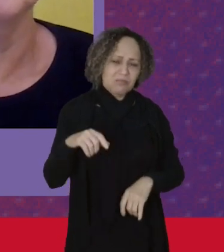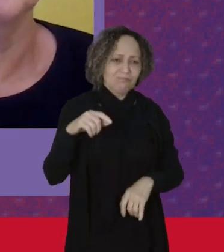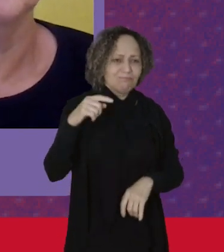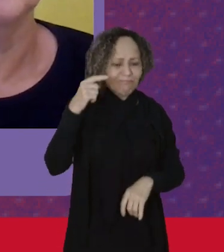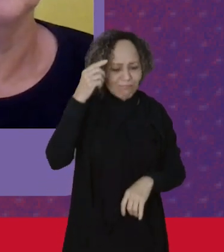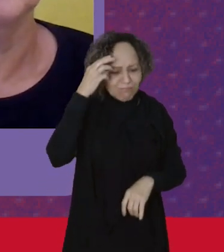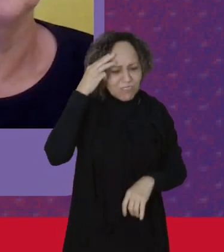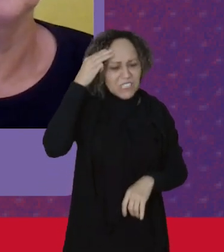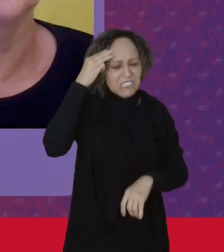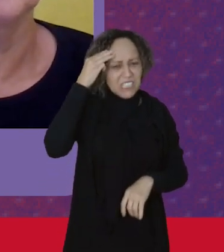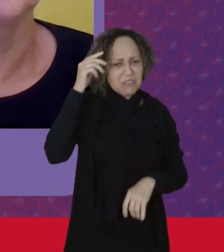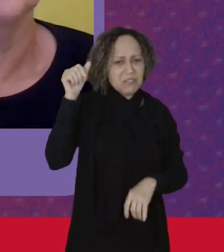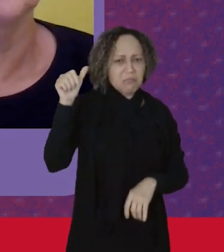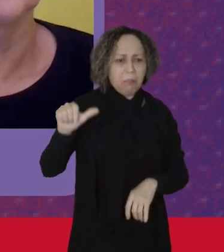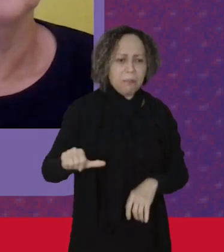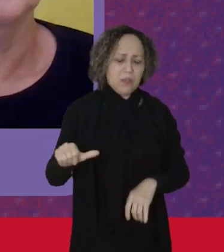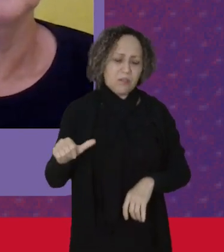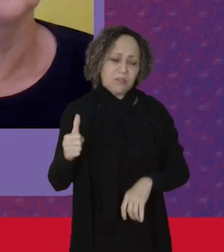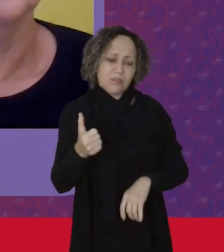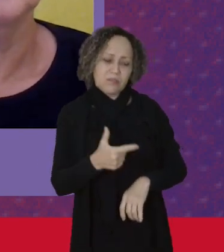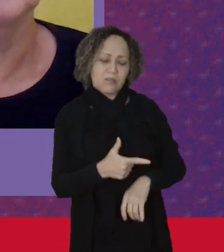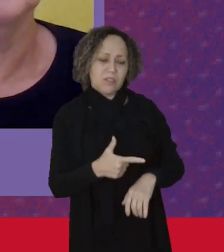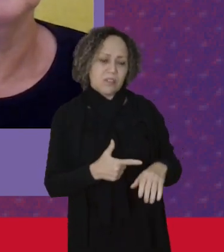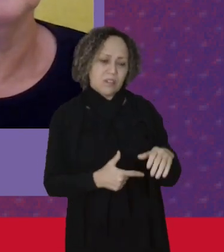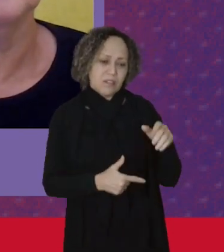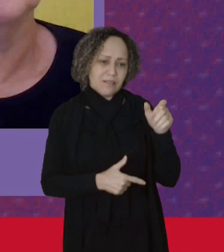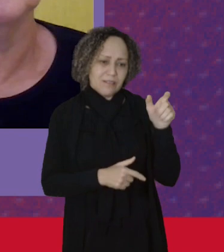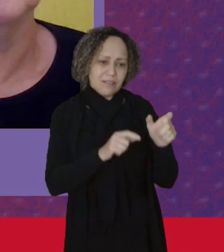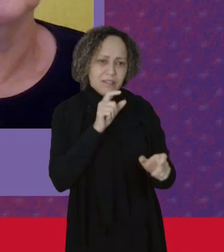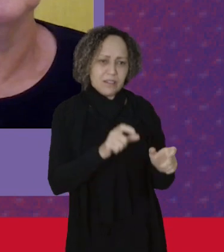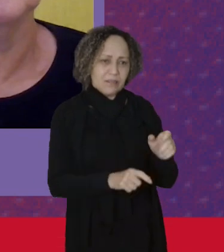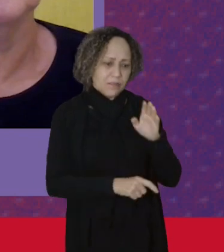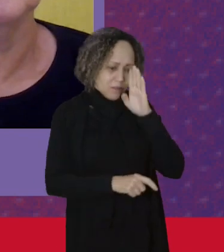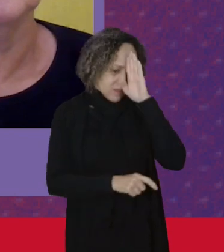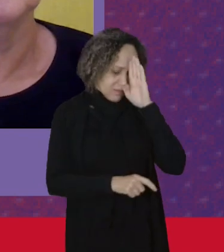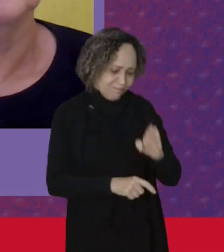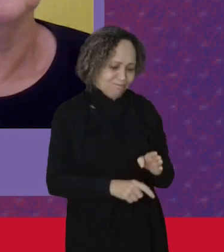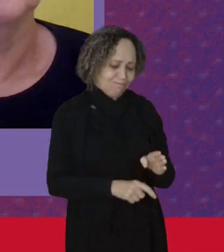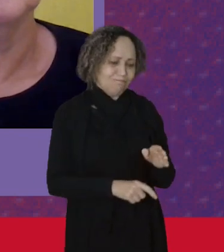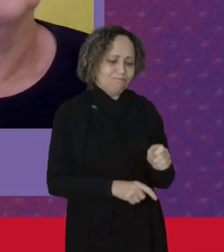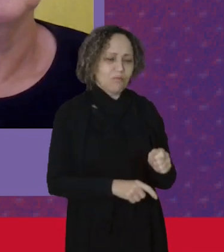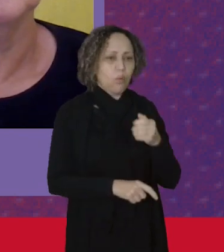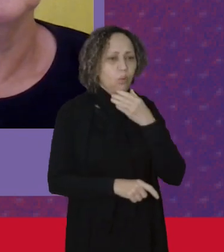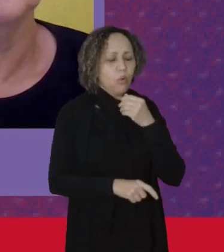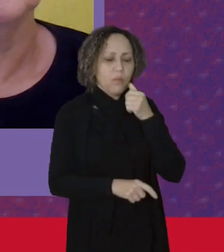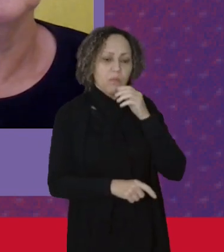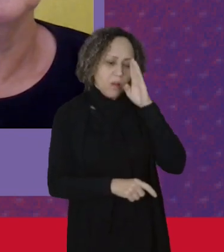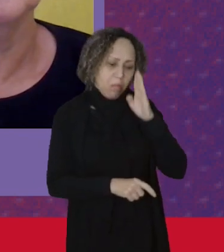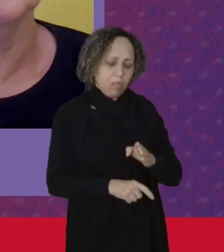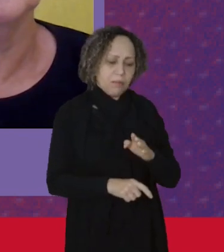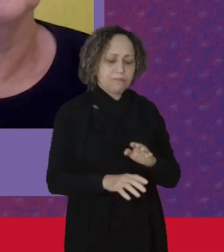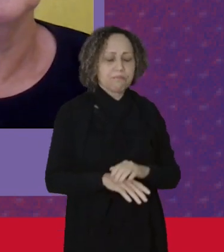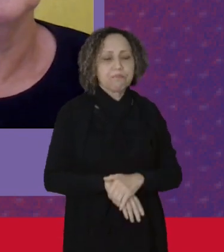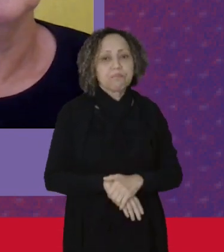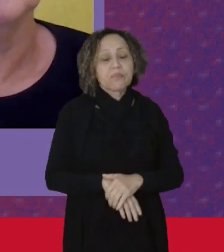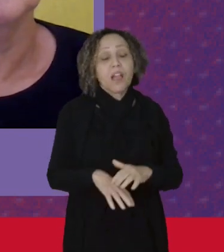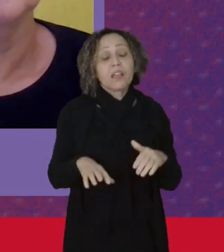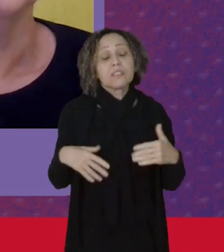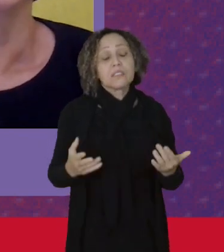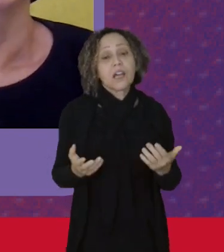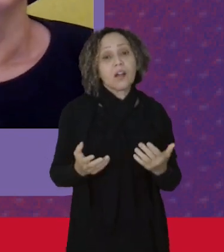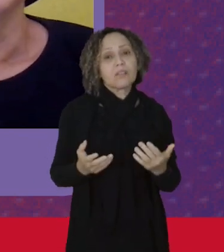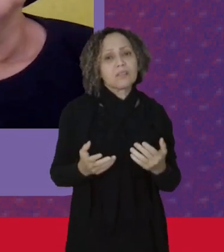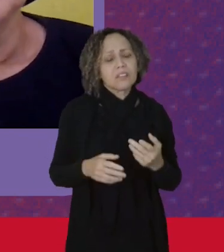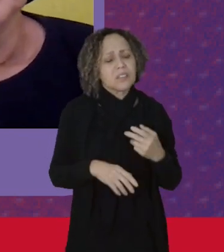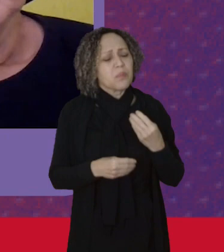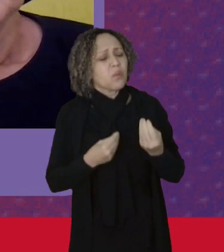que a gente pode reconstruir esses parâmetros do que é dito considerado normal, em busca também da gente